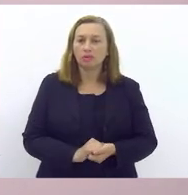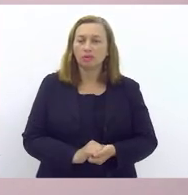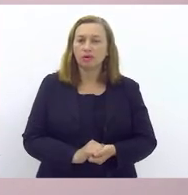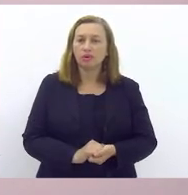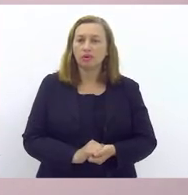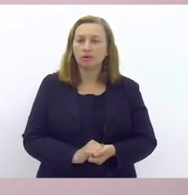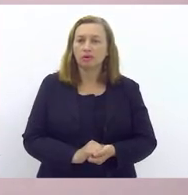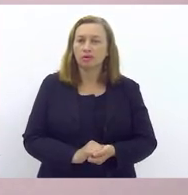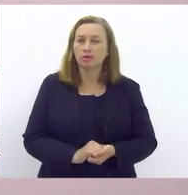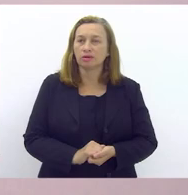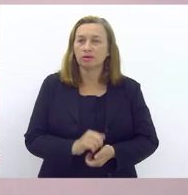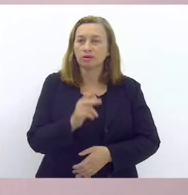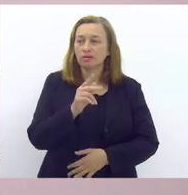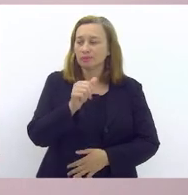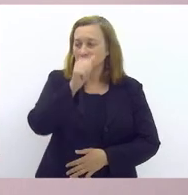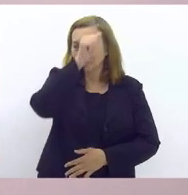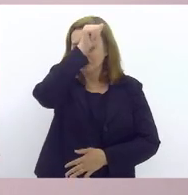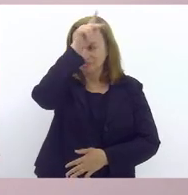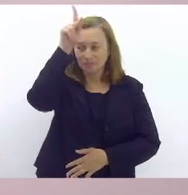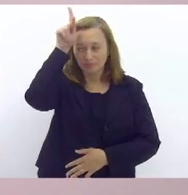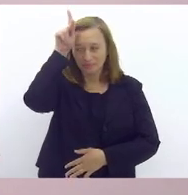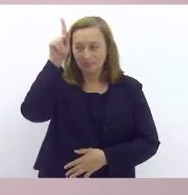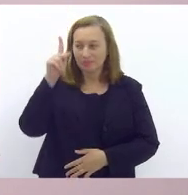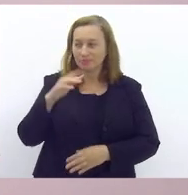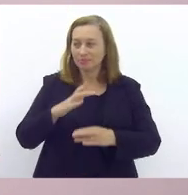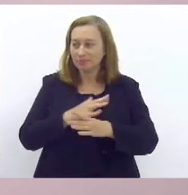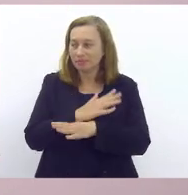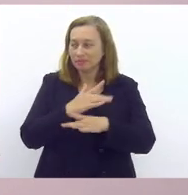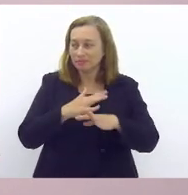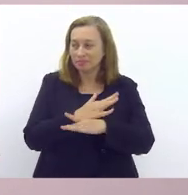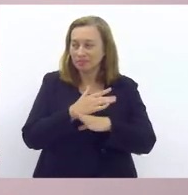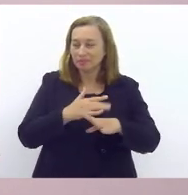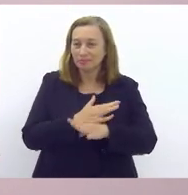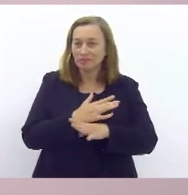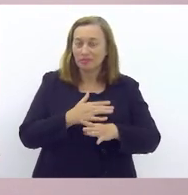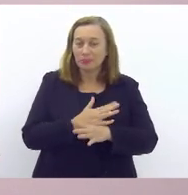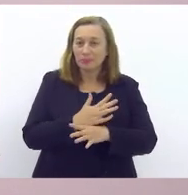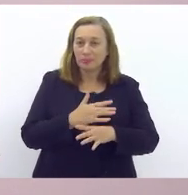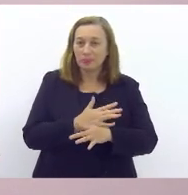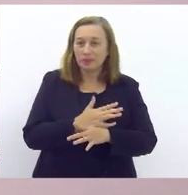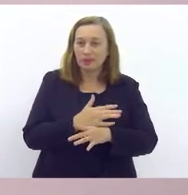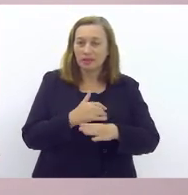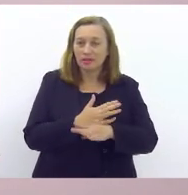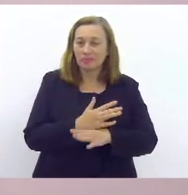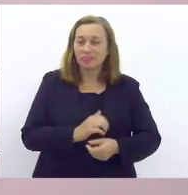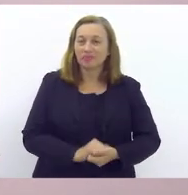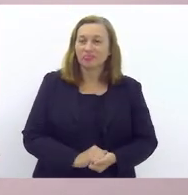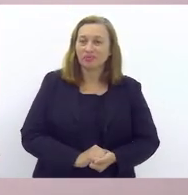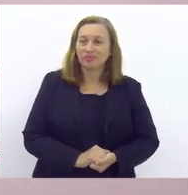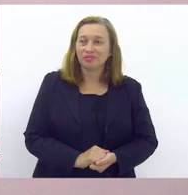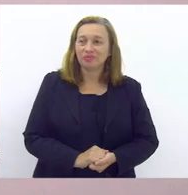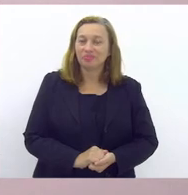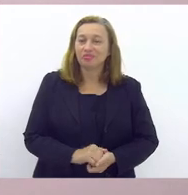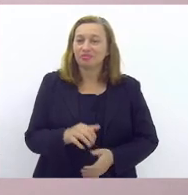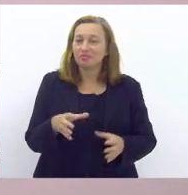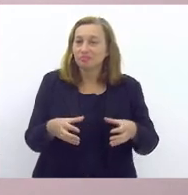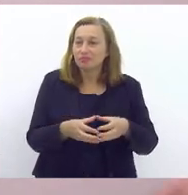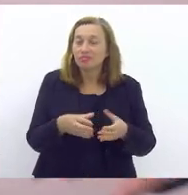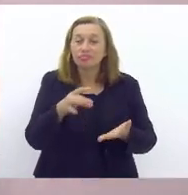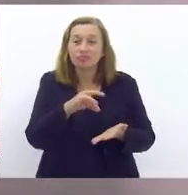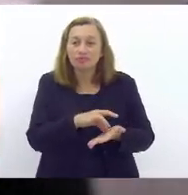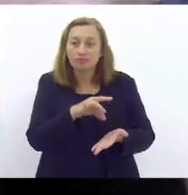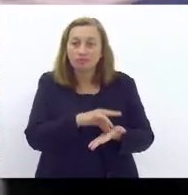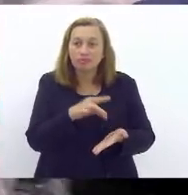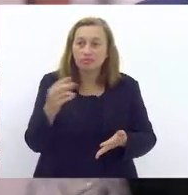também com o prefeito da cidade, buscando os diálogos para que essa classe realmente